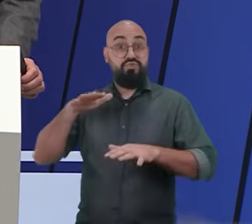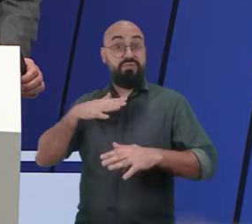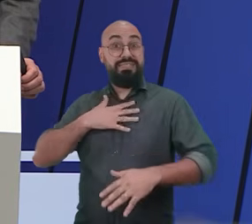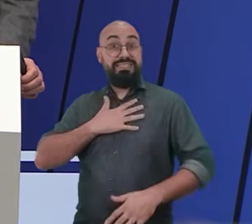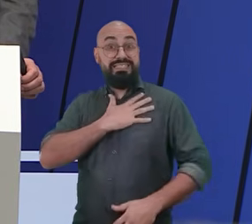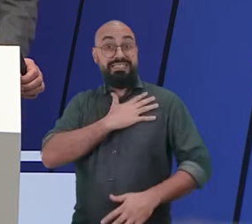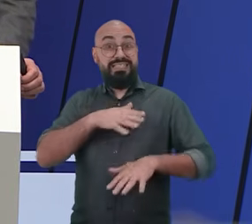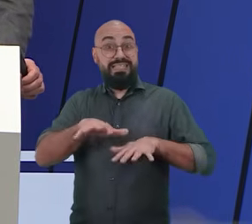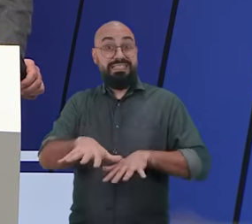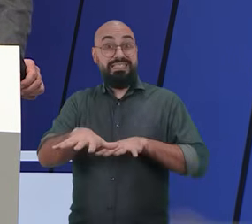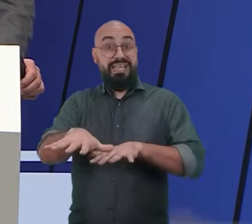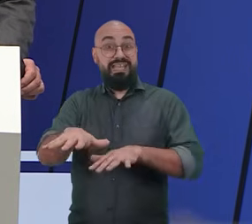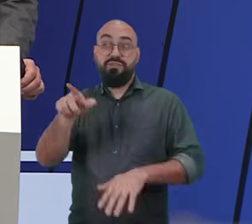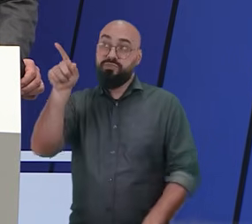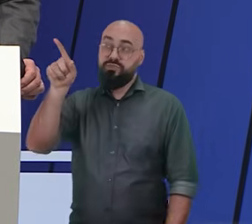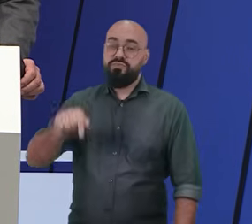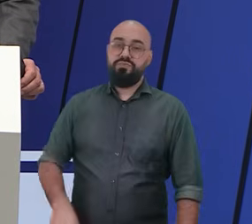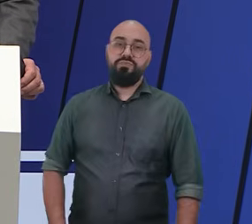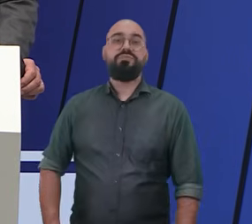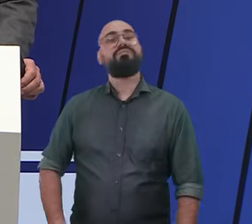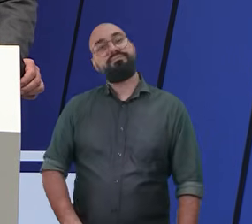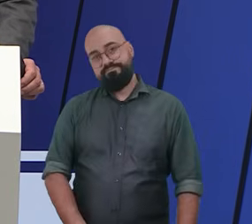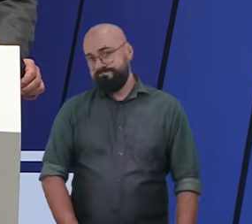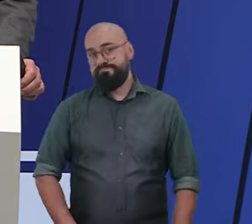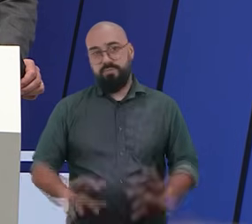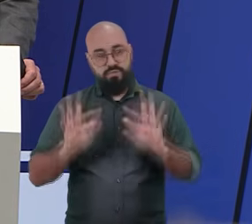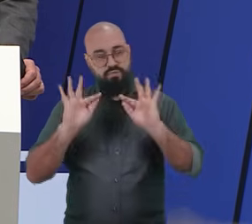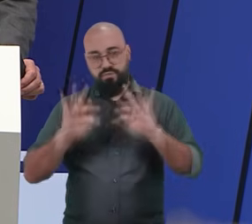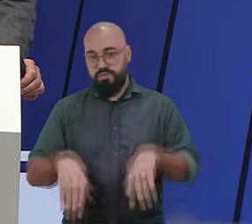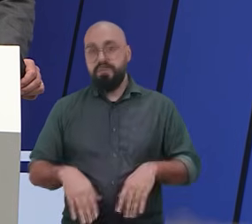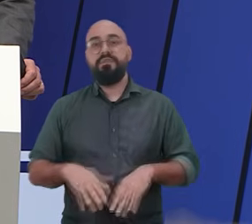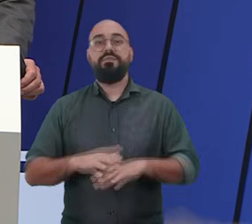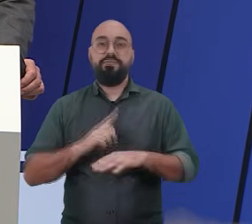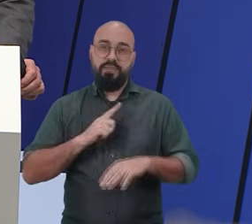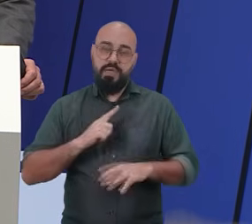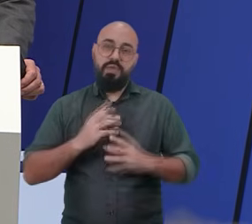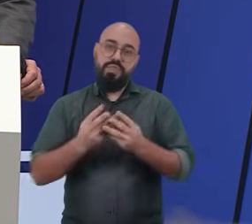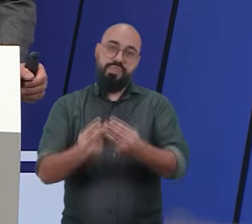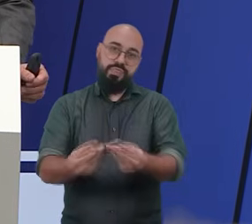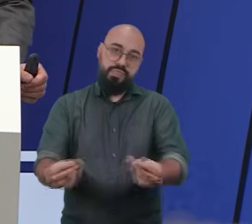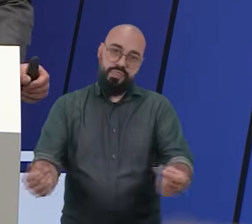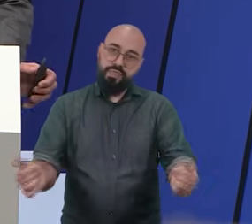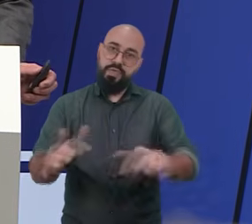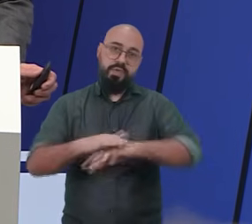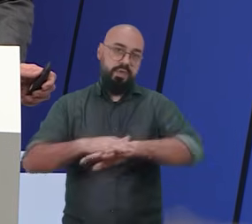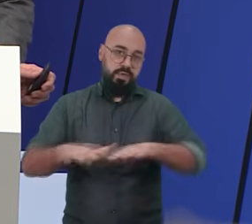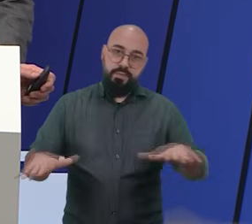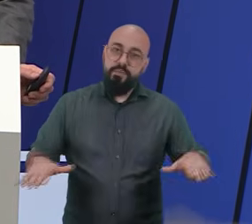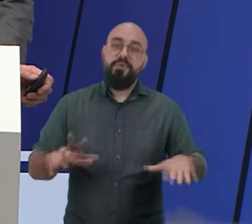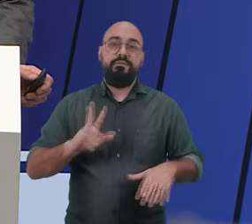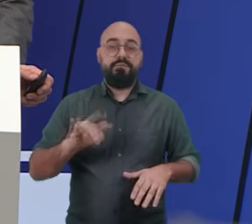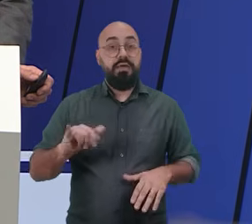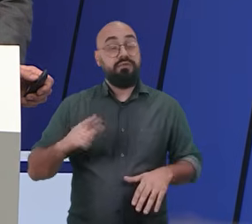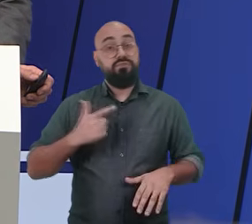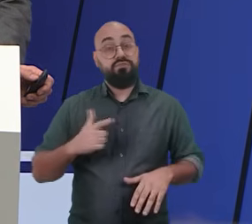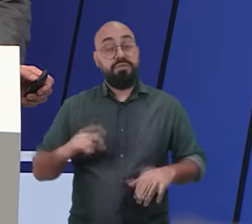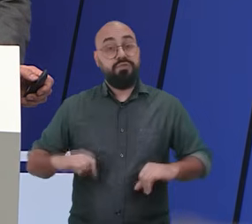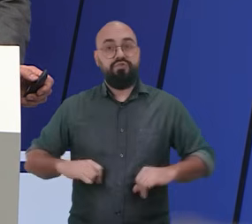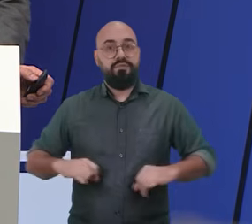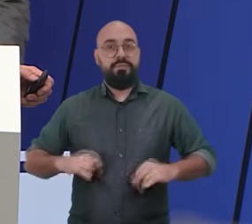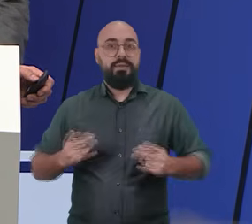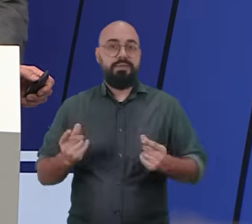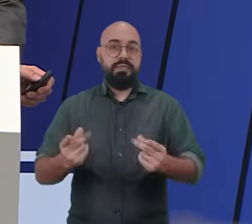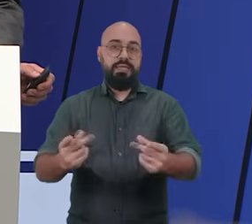que haverá um fim, sim. Tudo vai acabar, tudo vai terminar. Não existirá um sofrimento